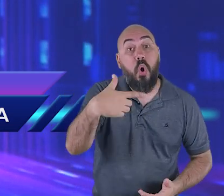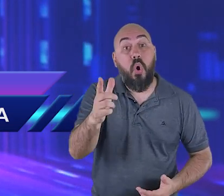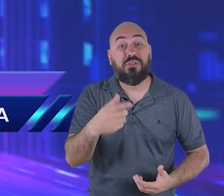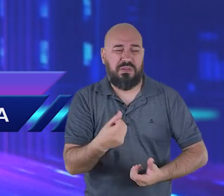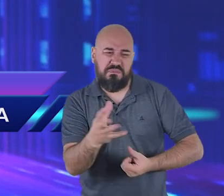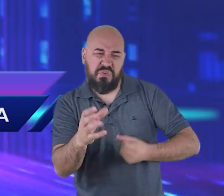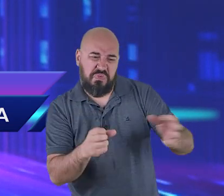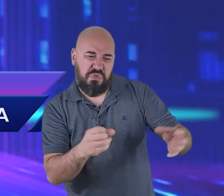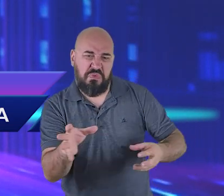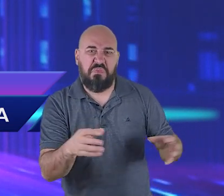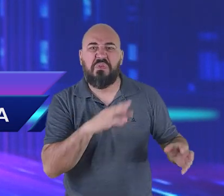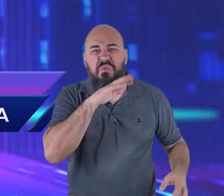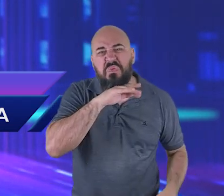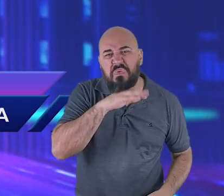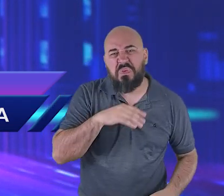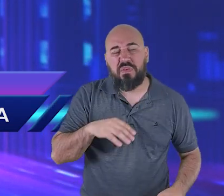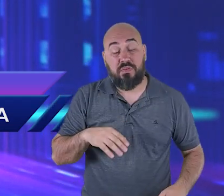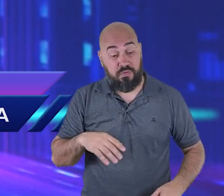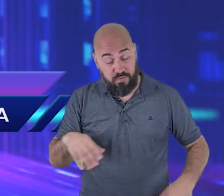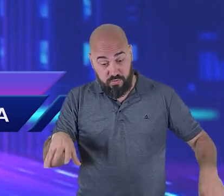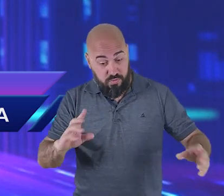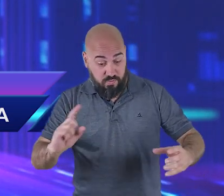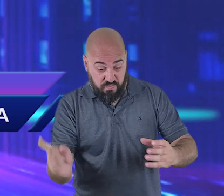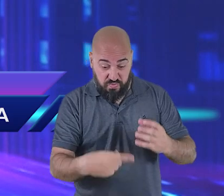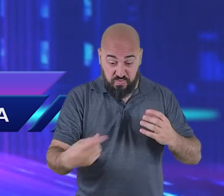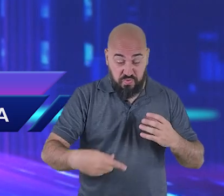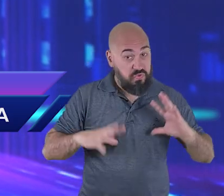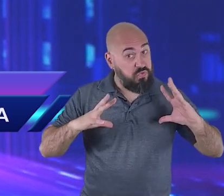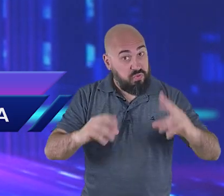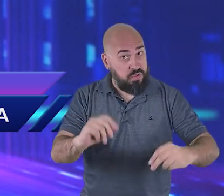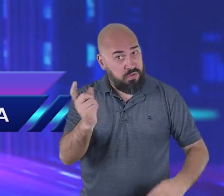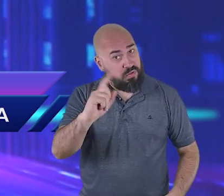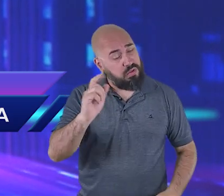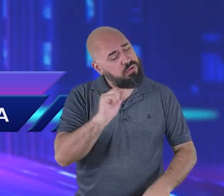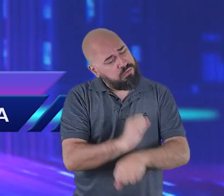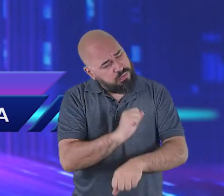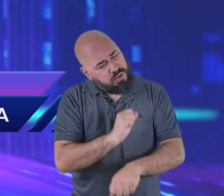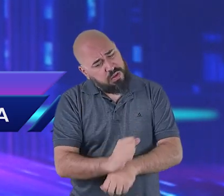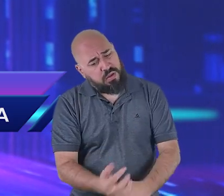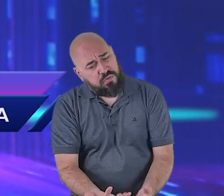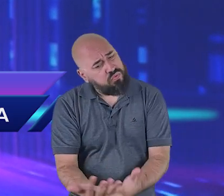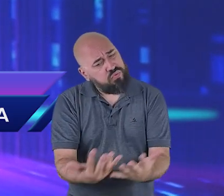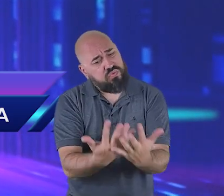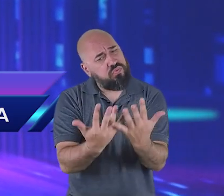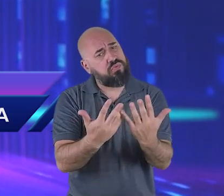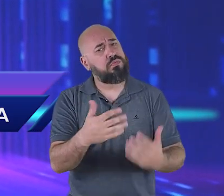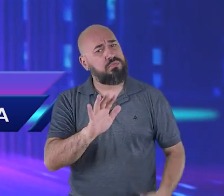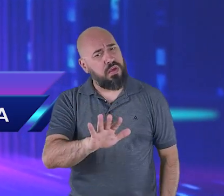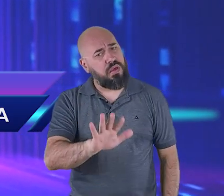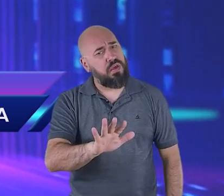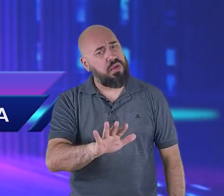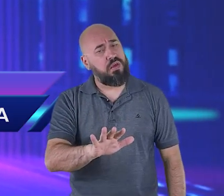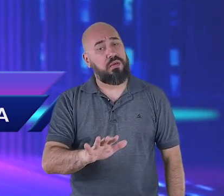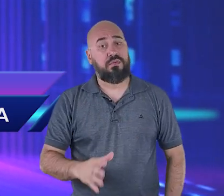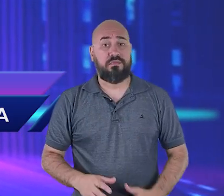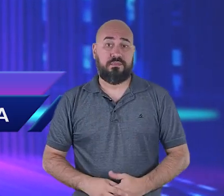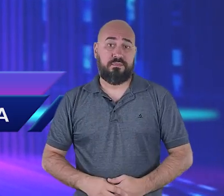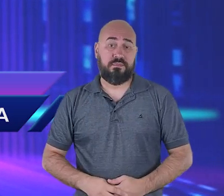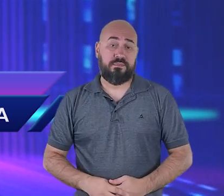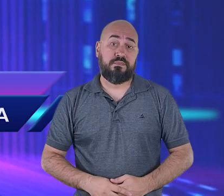o planeta Terra, a criação mais recente de Deus, que Deus havia declarado ser perfeita. No